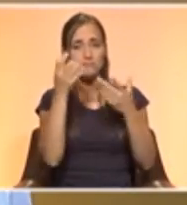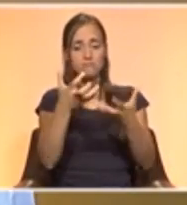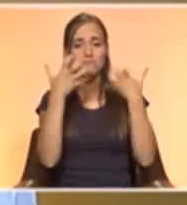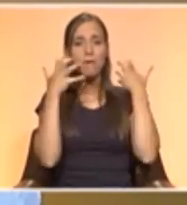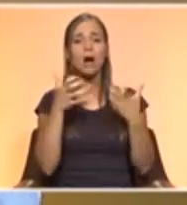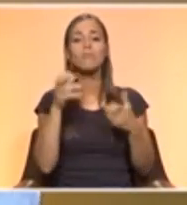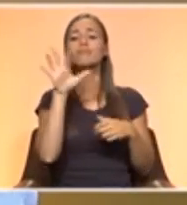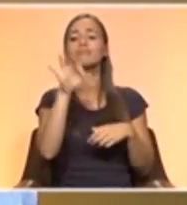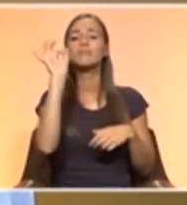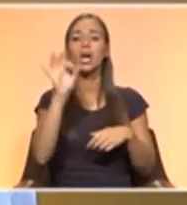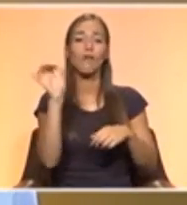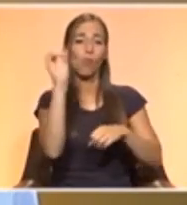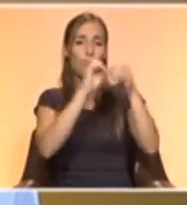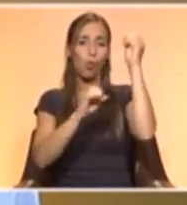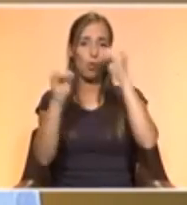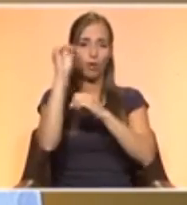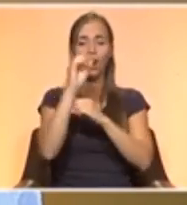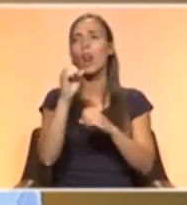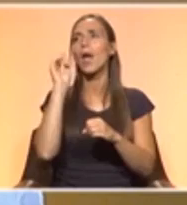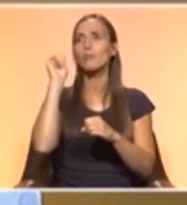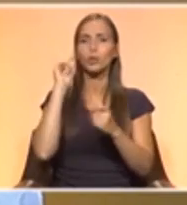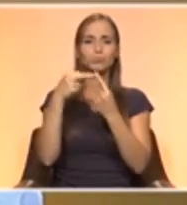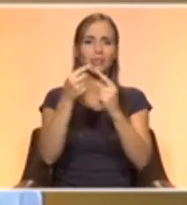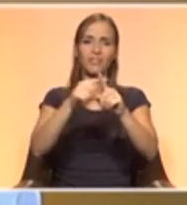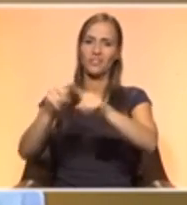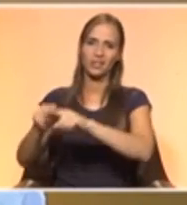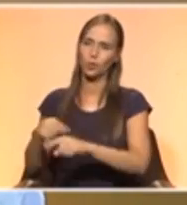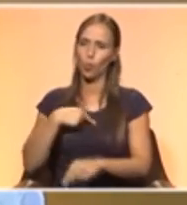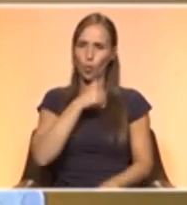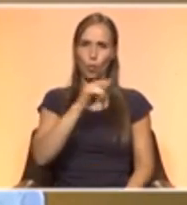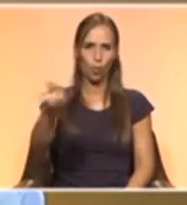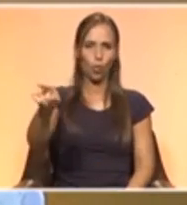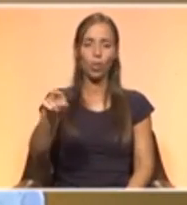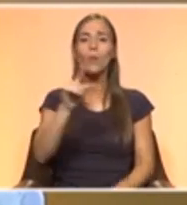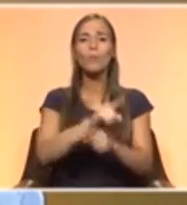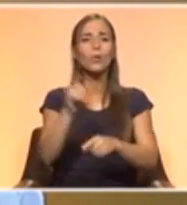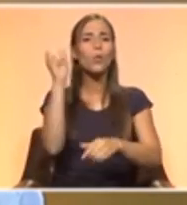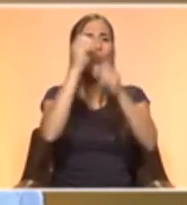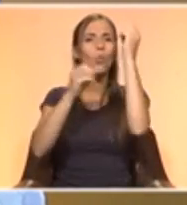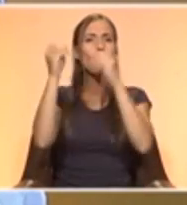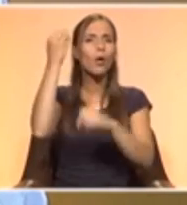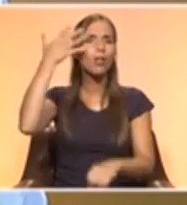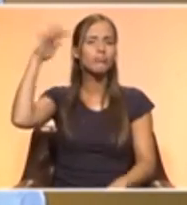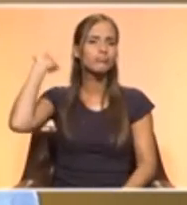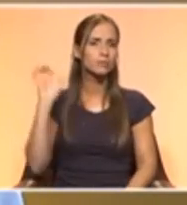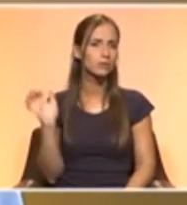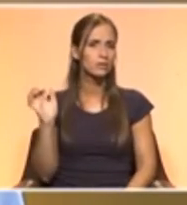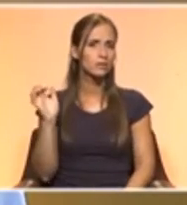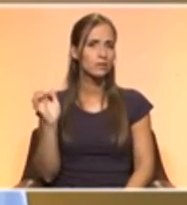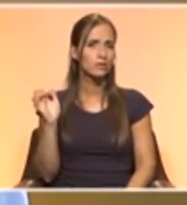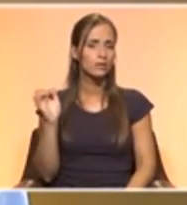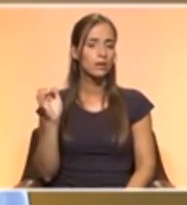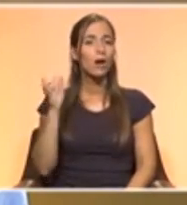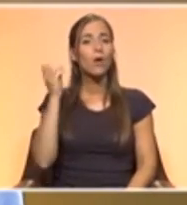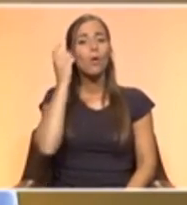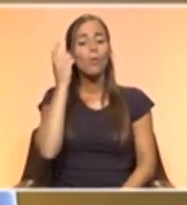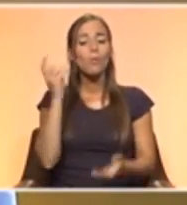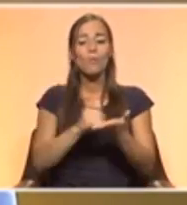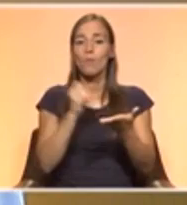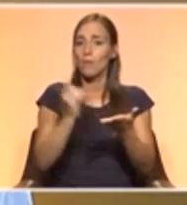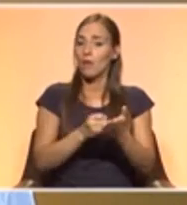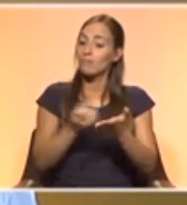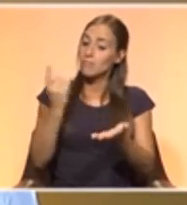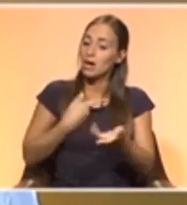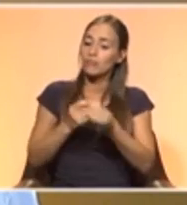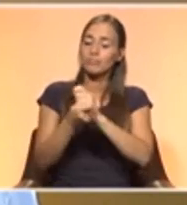Termos visões diferentes porque enriquece mais o o diálogo que é o Website não está ultrapassado no mobile pelo contrário agora tem é que se adaptar porque seja no